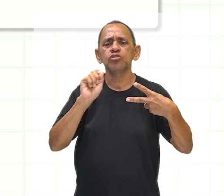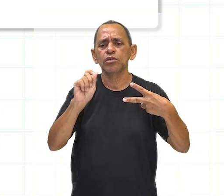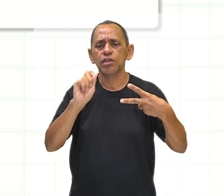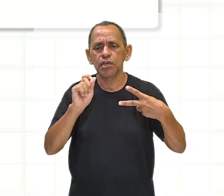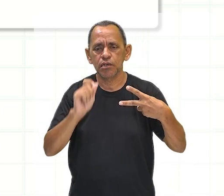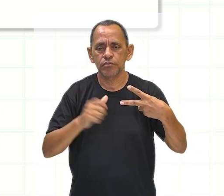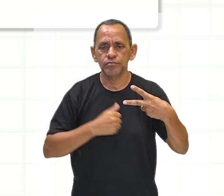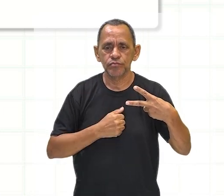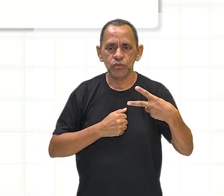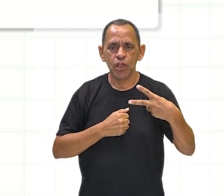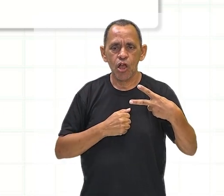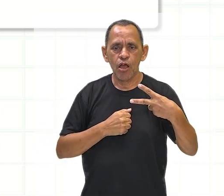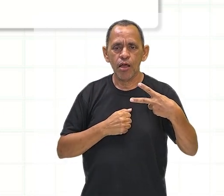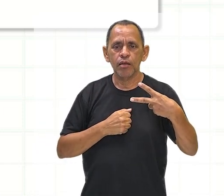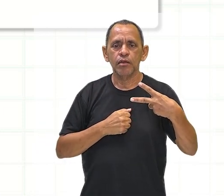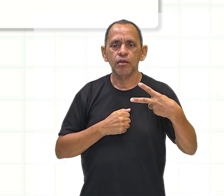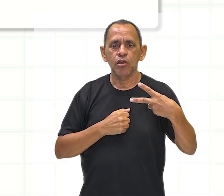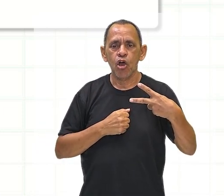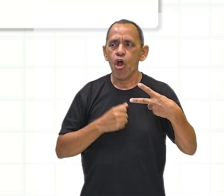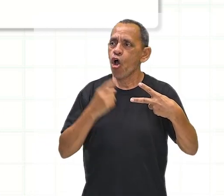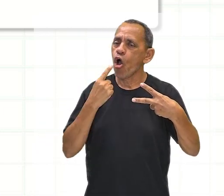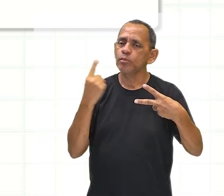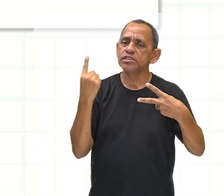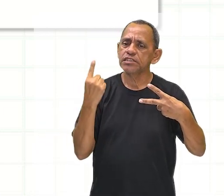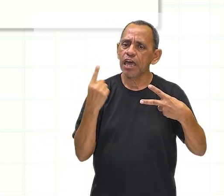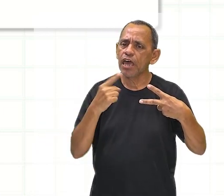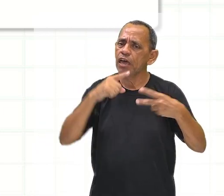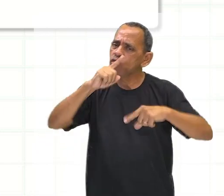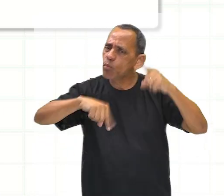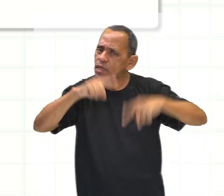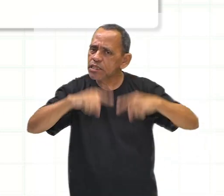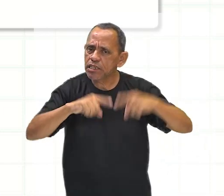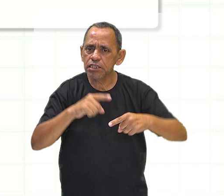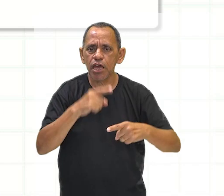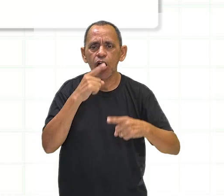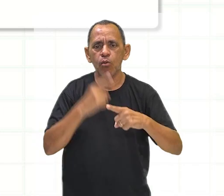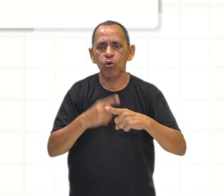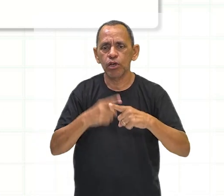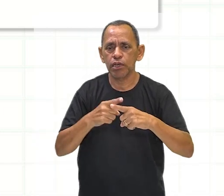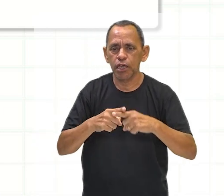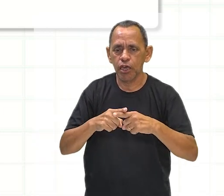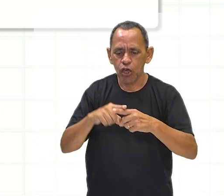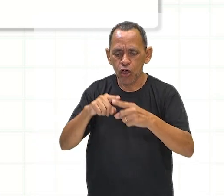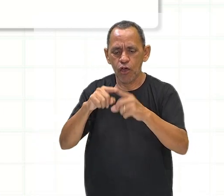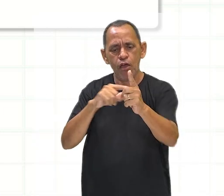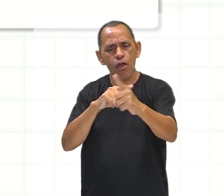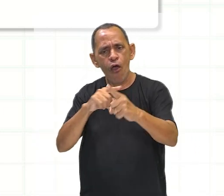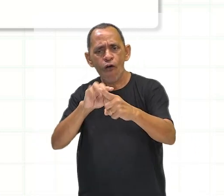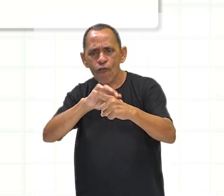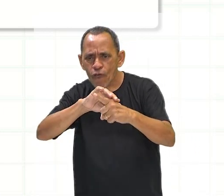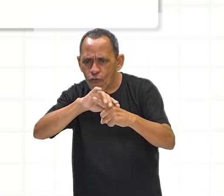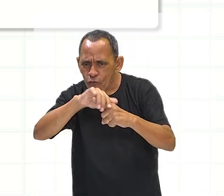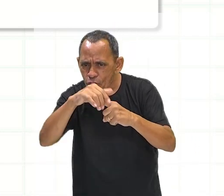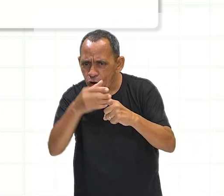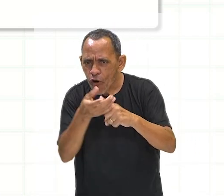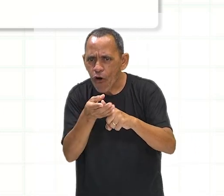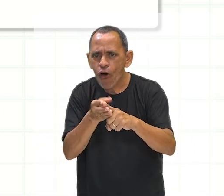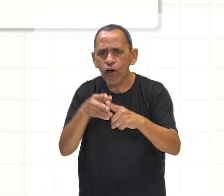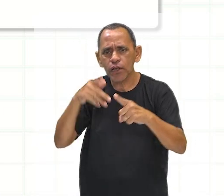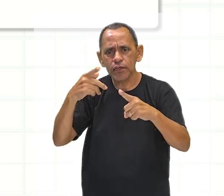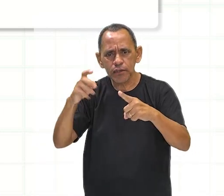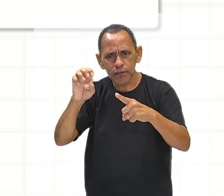nesse órgão, né, que é o pênis, para a gente conseguir observar, né? Por fora ele vai ser revestido por pele, tem aí a presença de veias, né,